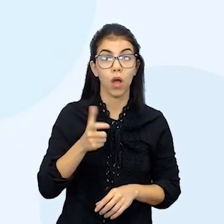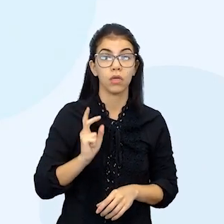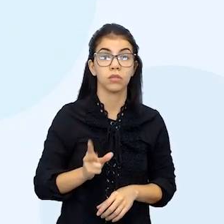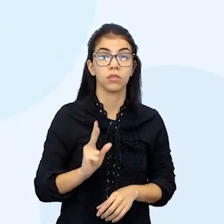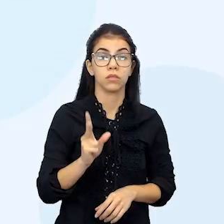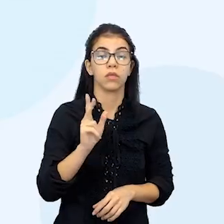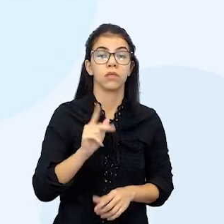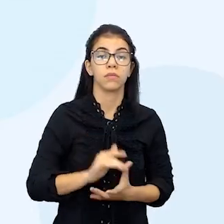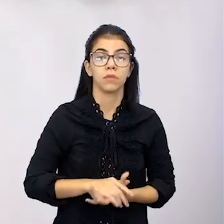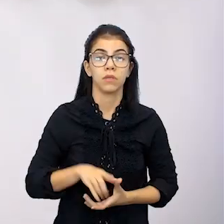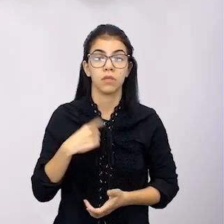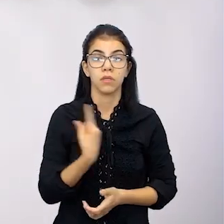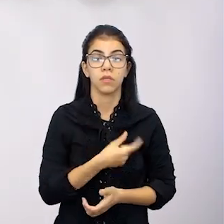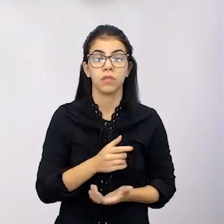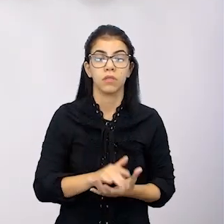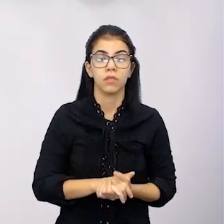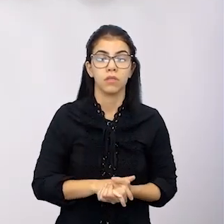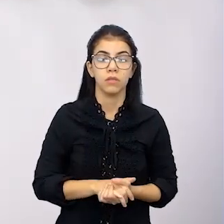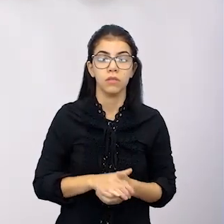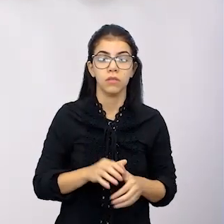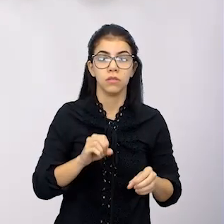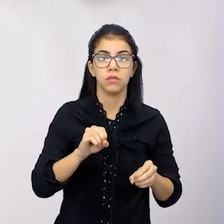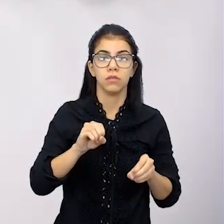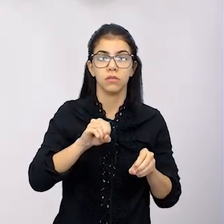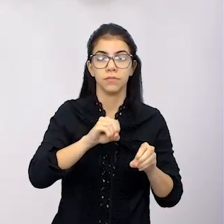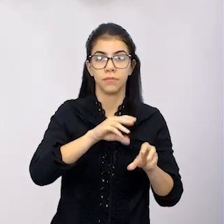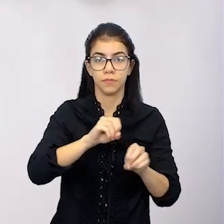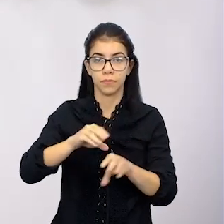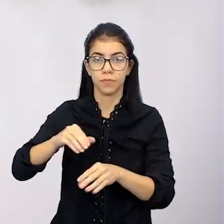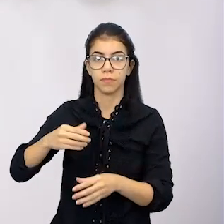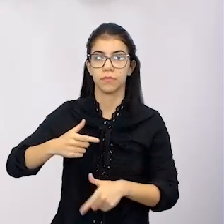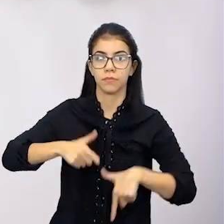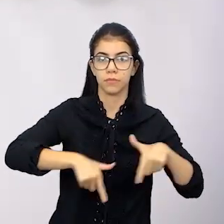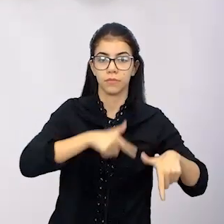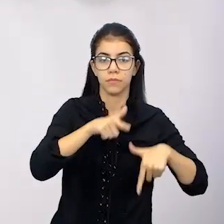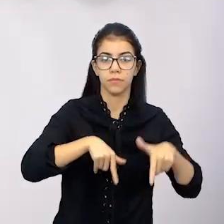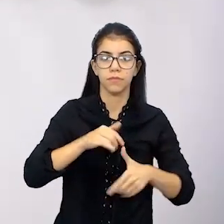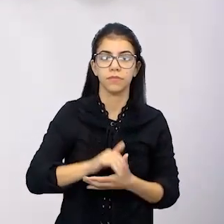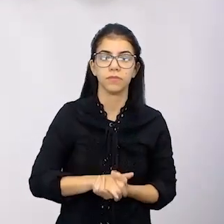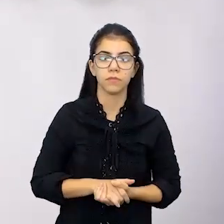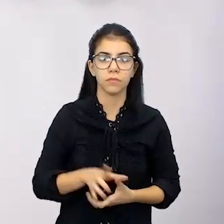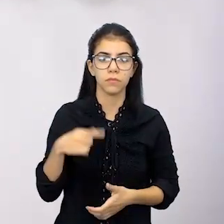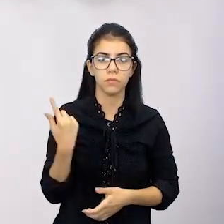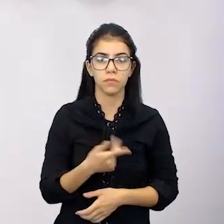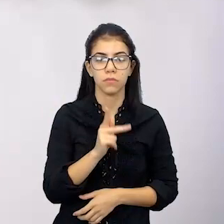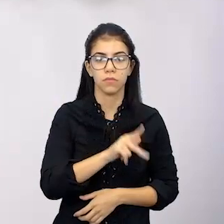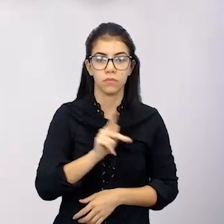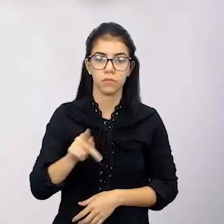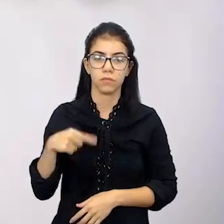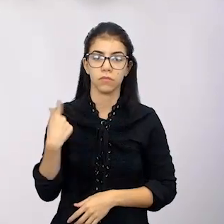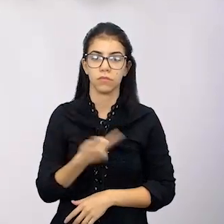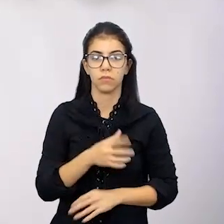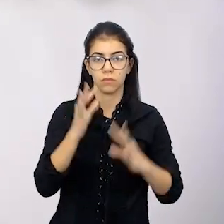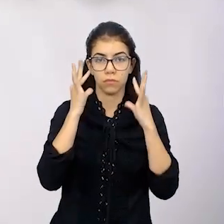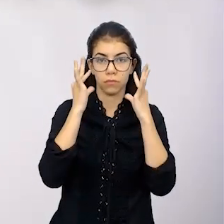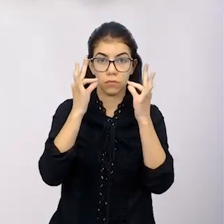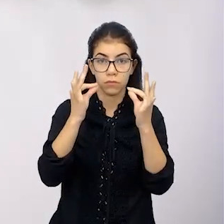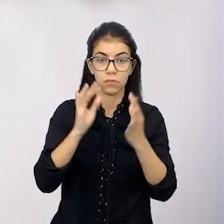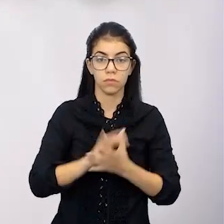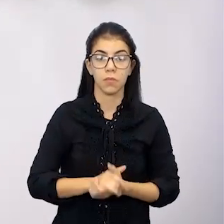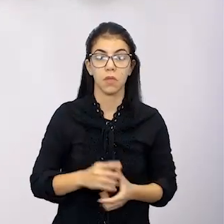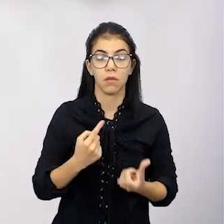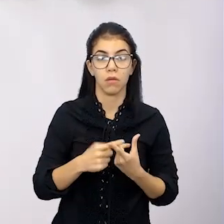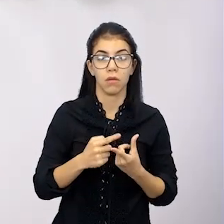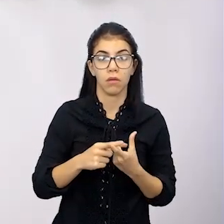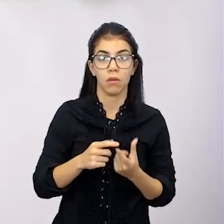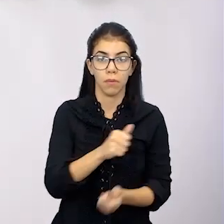nas escolas que eu vivenciei nesse tempo que a gente está na educação, nós professores, de verdade, a gente pouco dá atenção para isso, porque o aluno